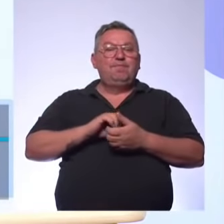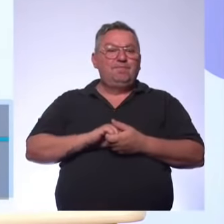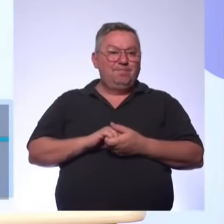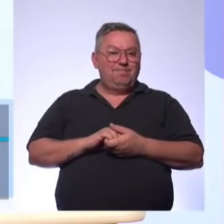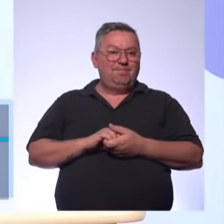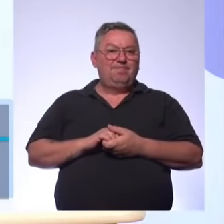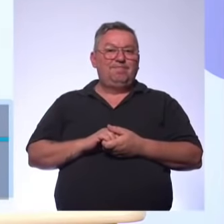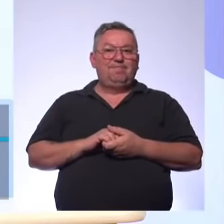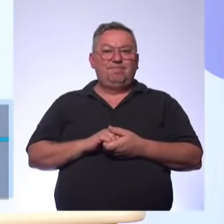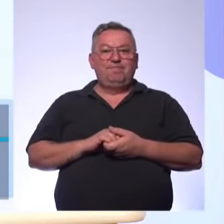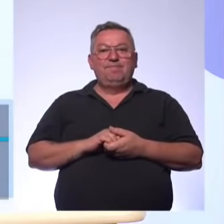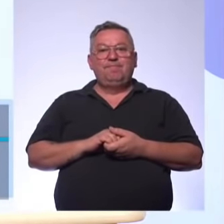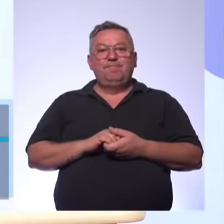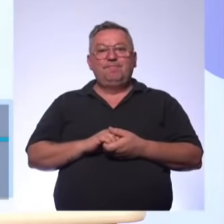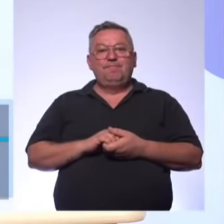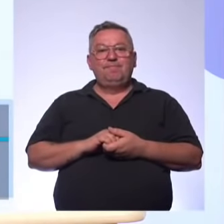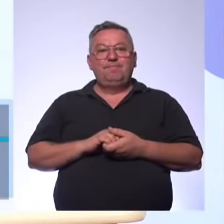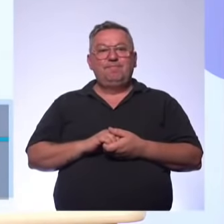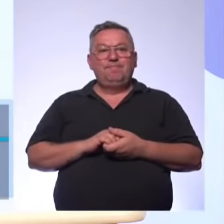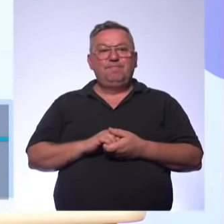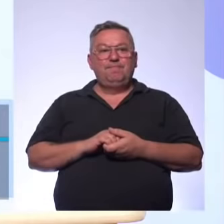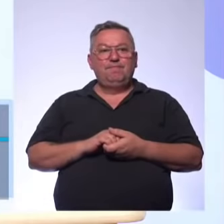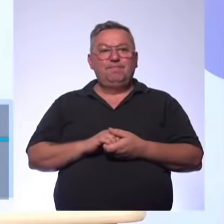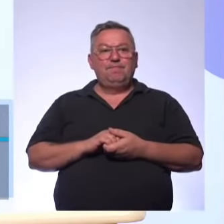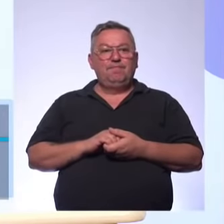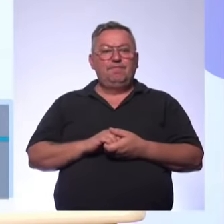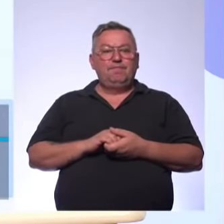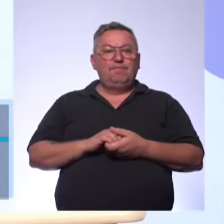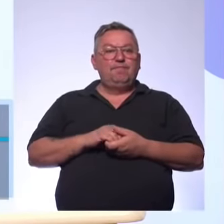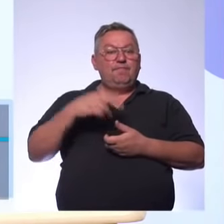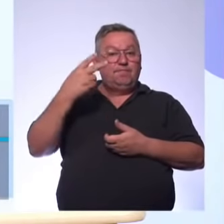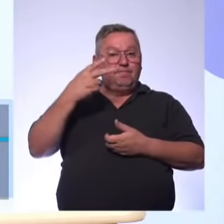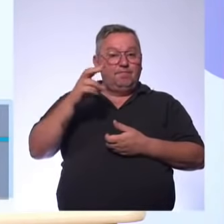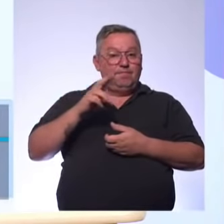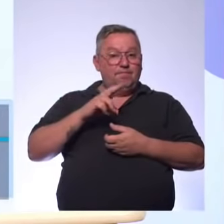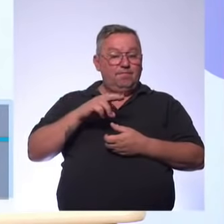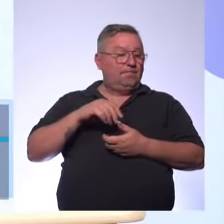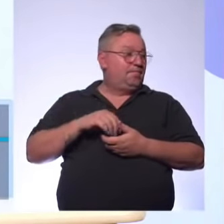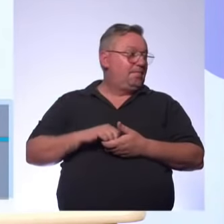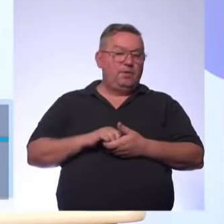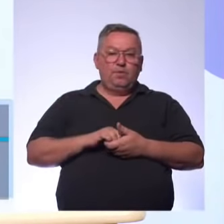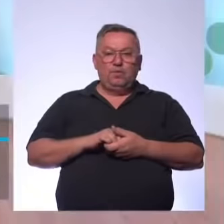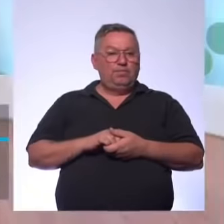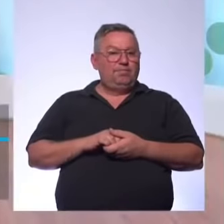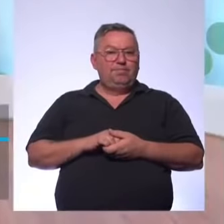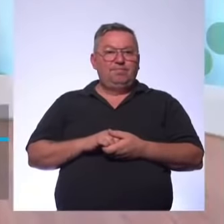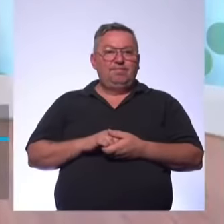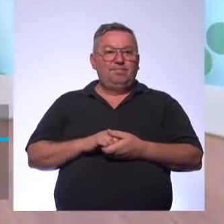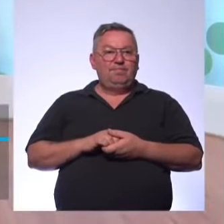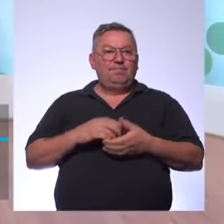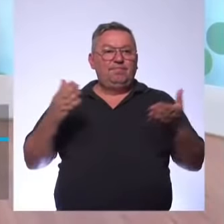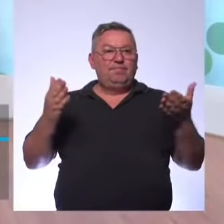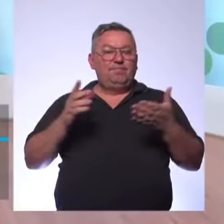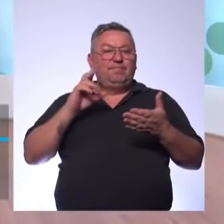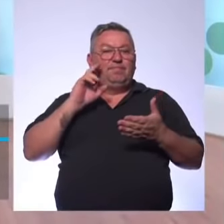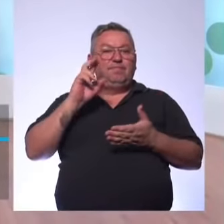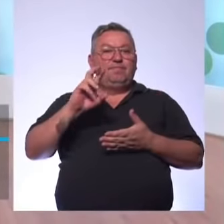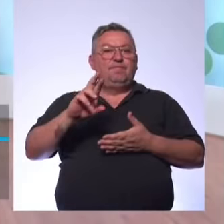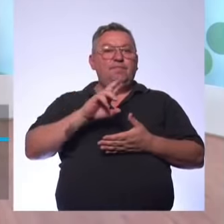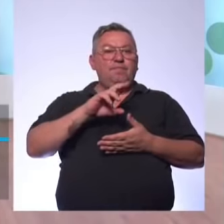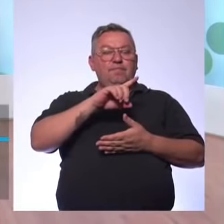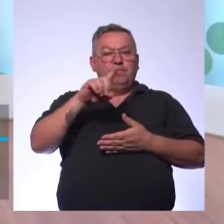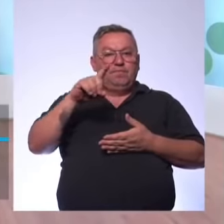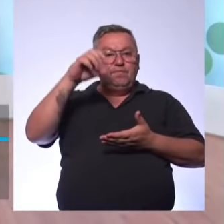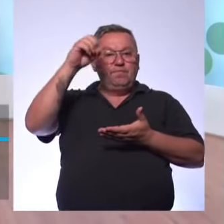don't build irregular constructions along streams. E a segunda respondeu, no. Bom, agora nós vamos para a resposta para você